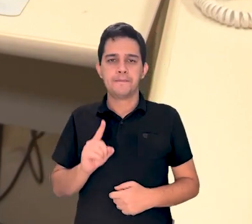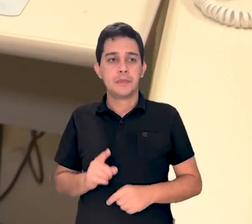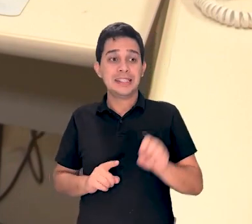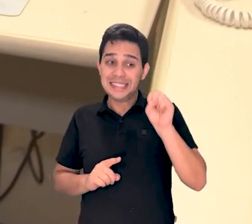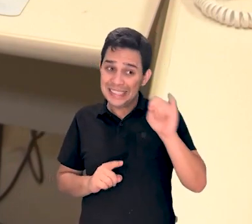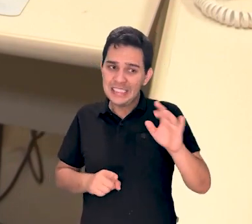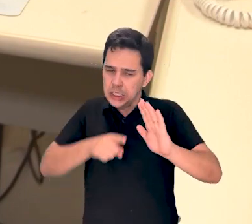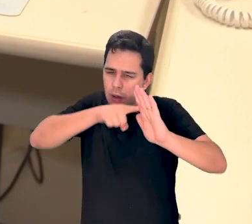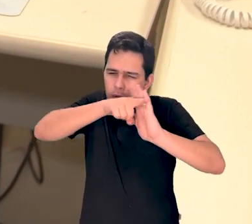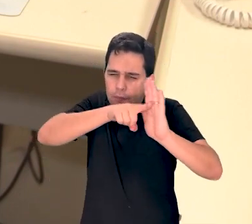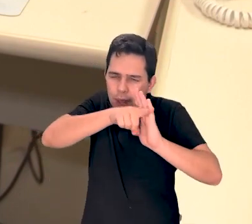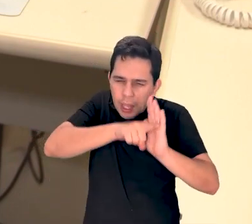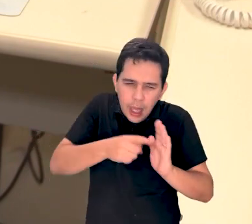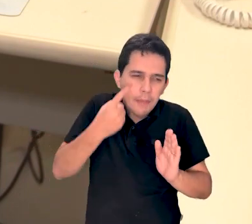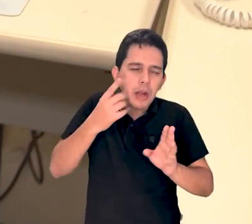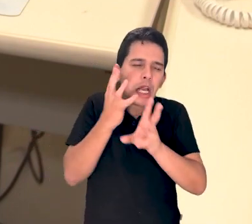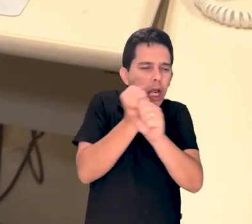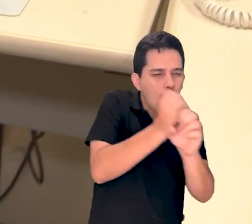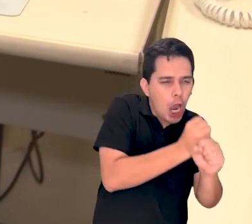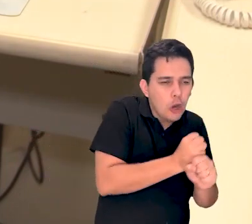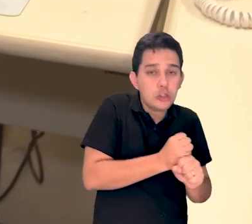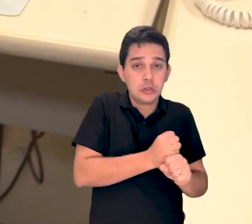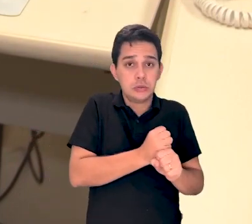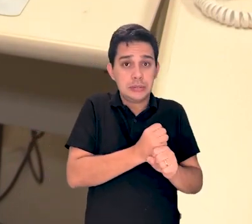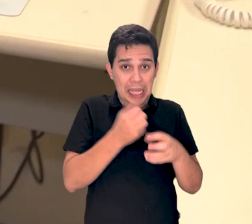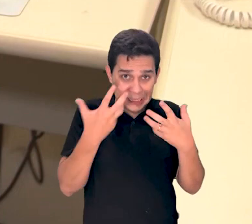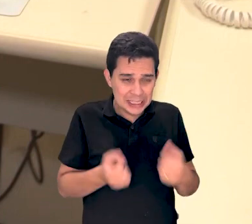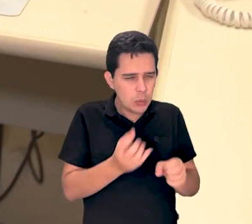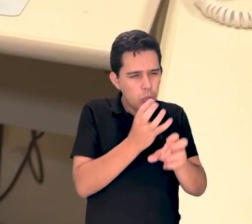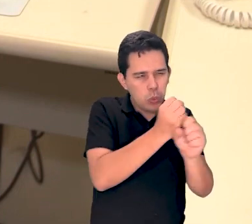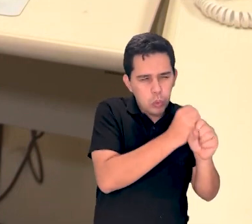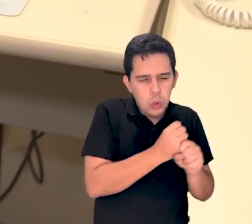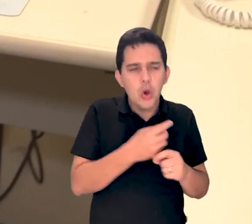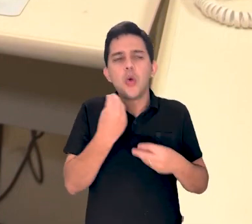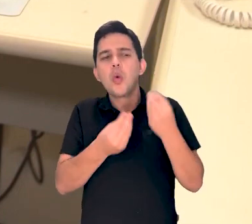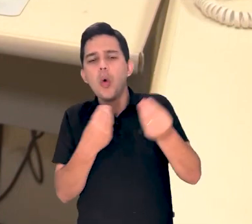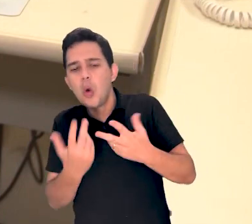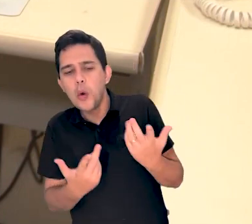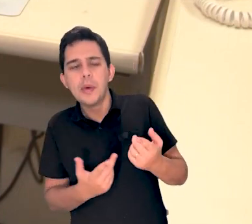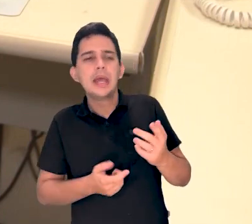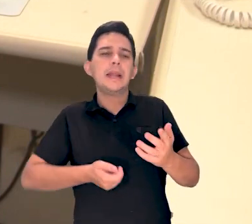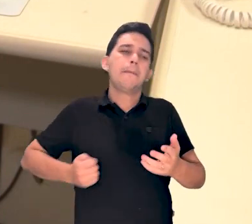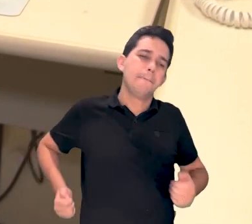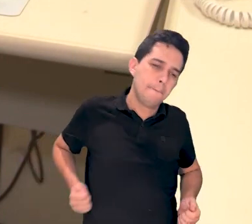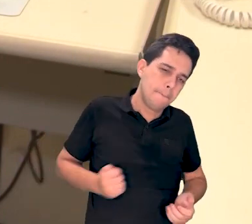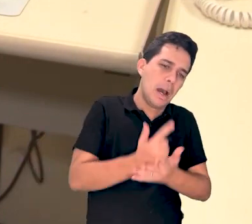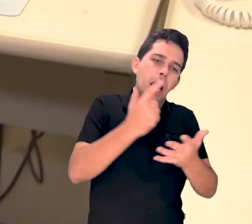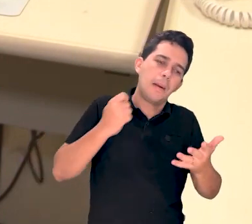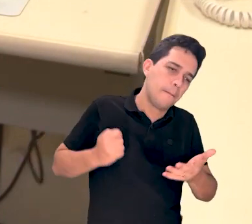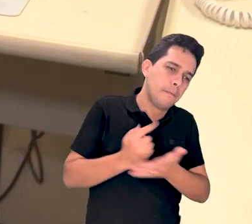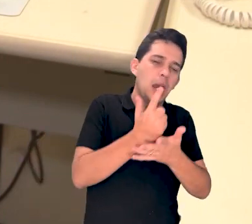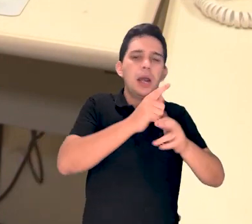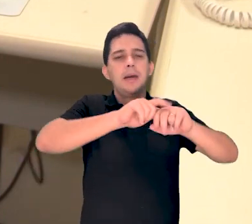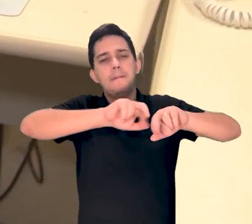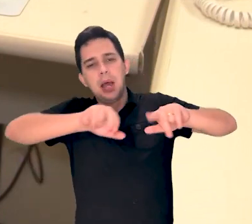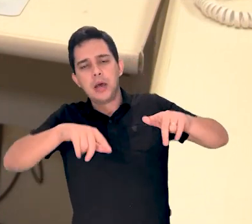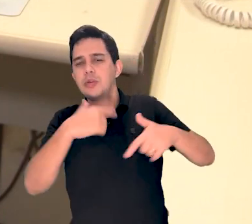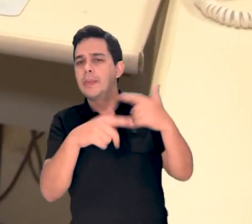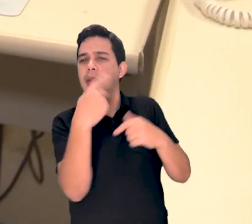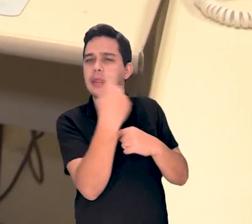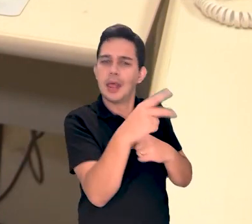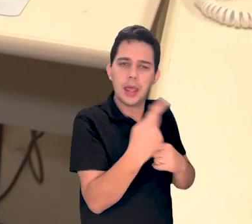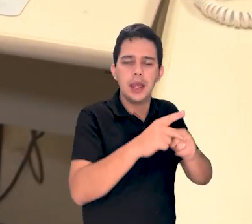revisão tarifária que precisa levar em conta todos os custos extraordinários que foram abatidos do